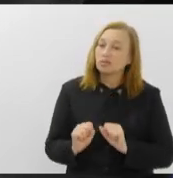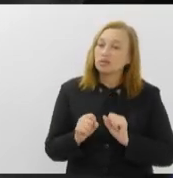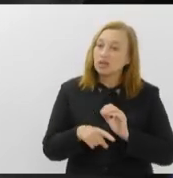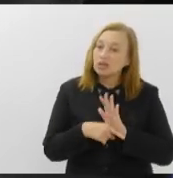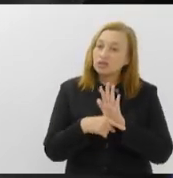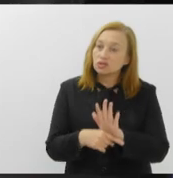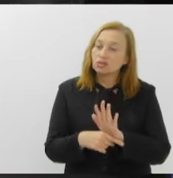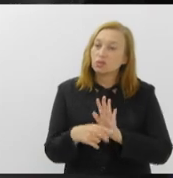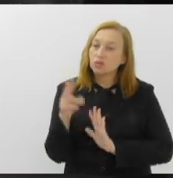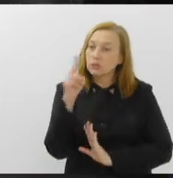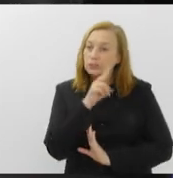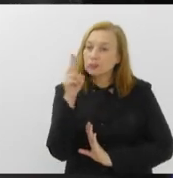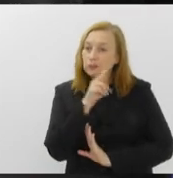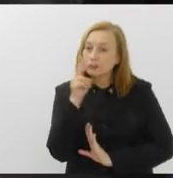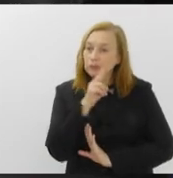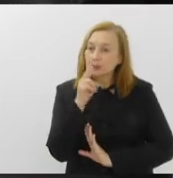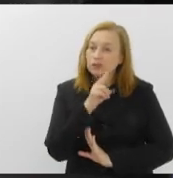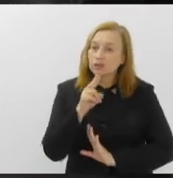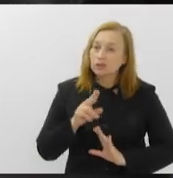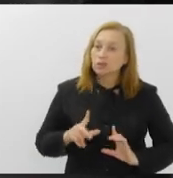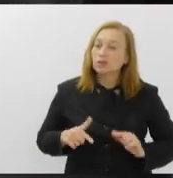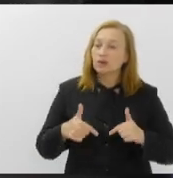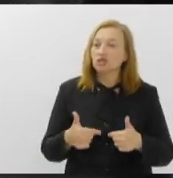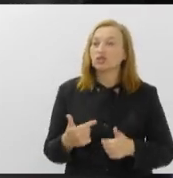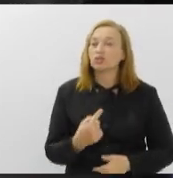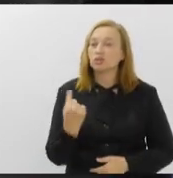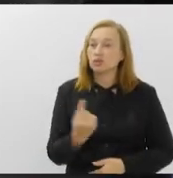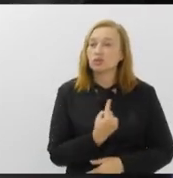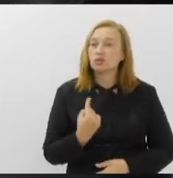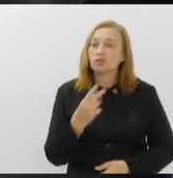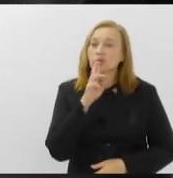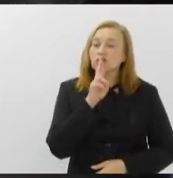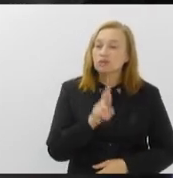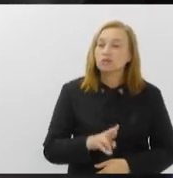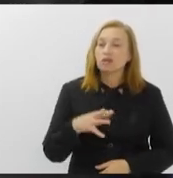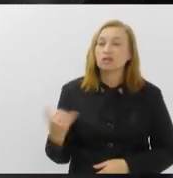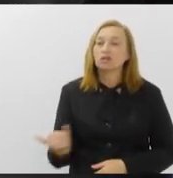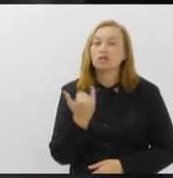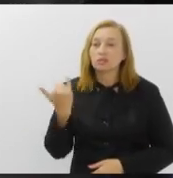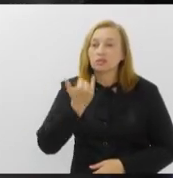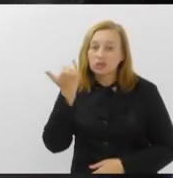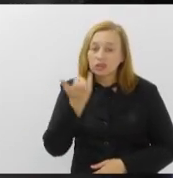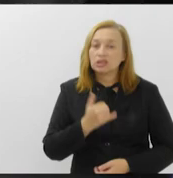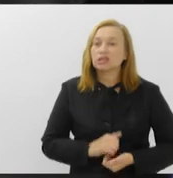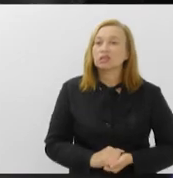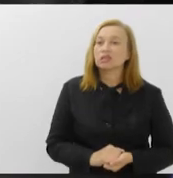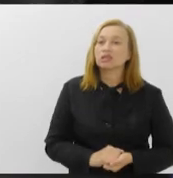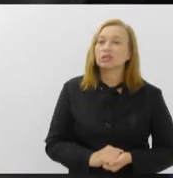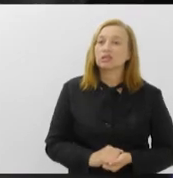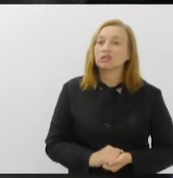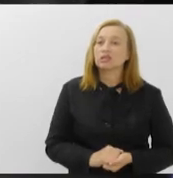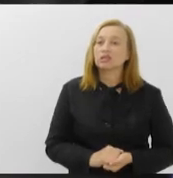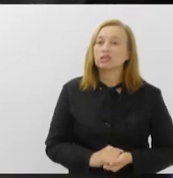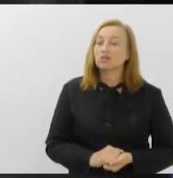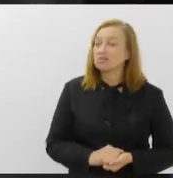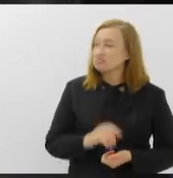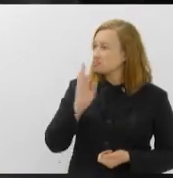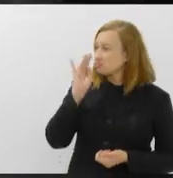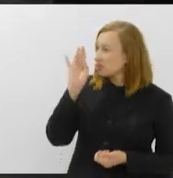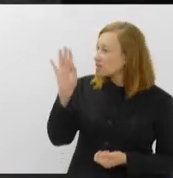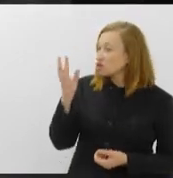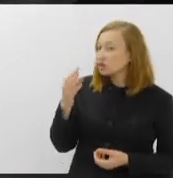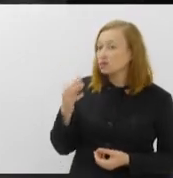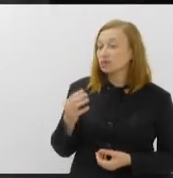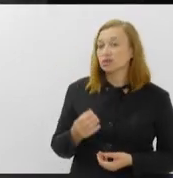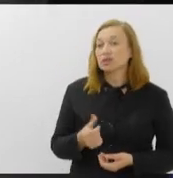a agilização dessa nossa ação. A gente obteve um resultado importantíssimo e vocês não imaginam para a gente o que